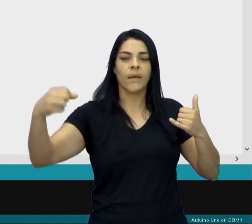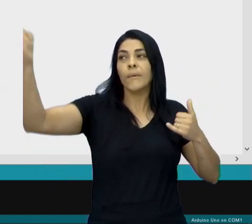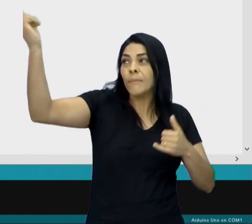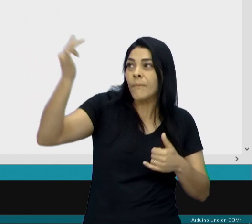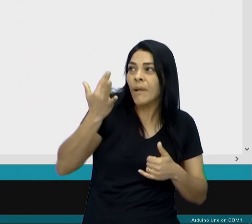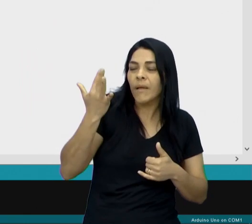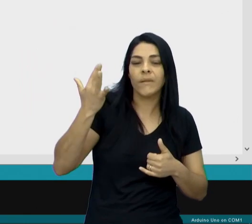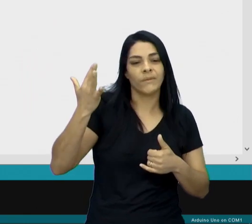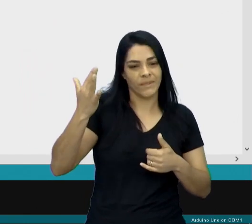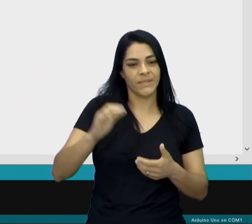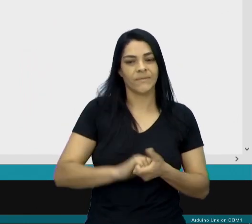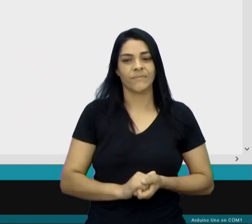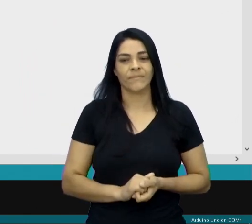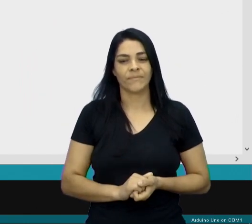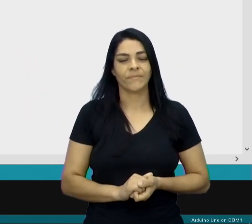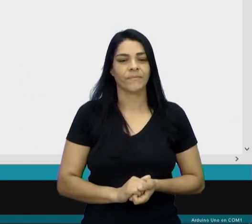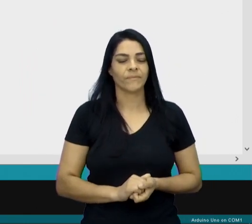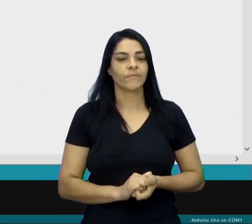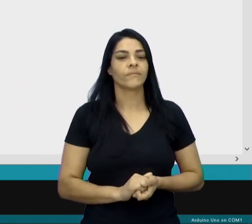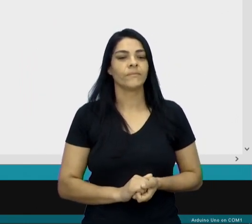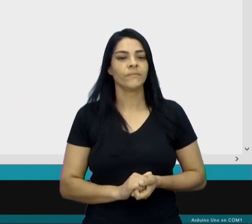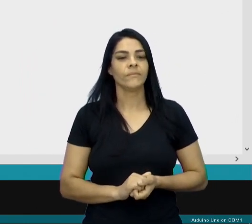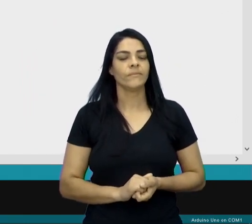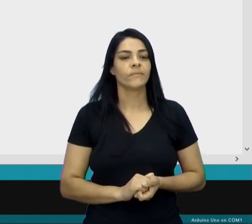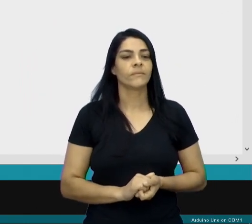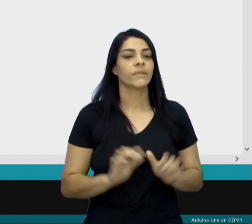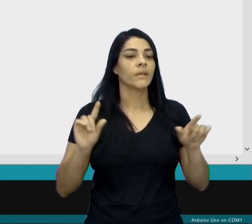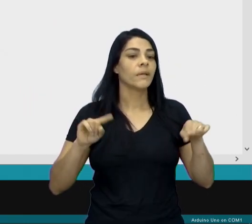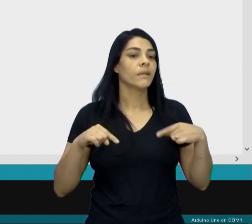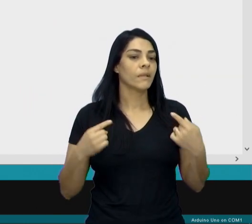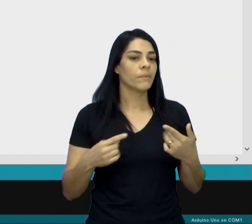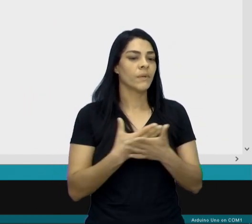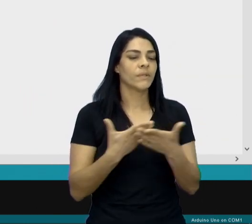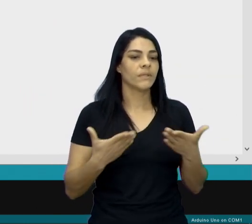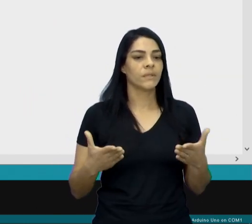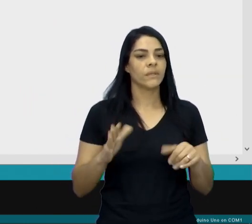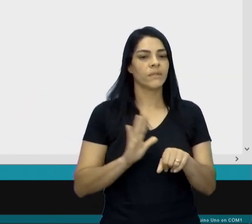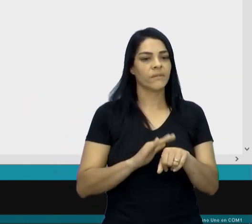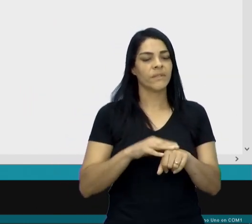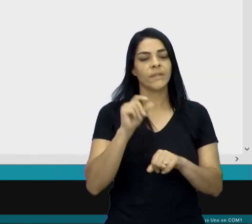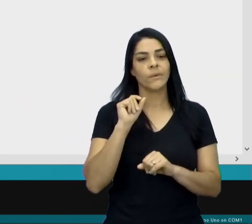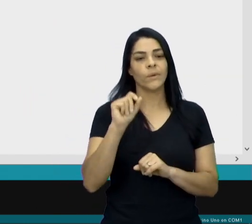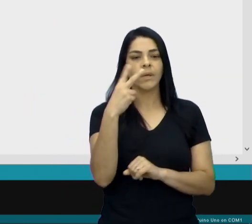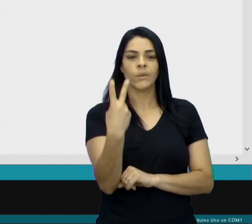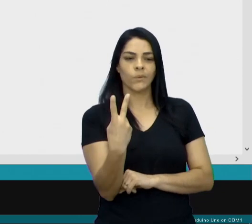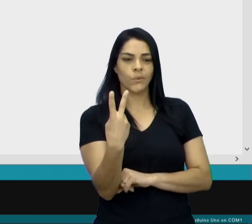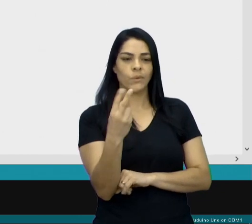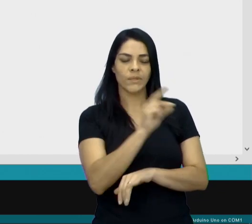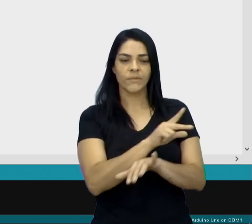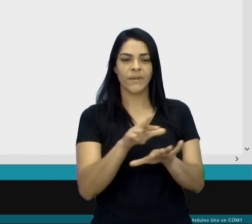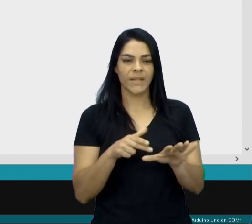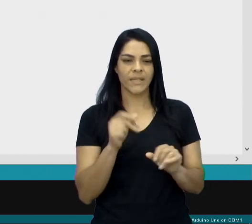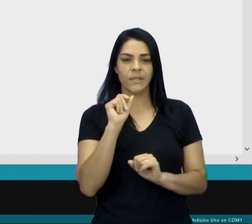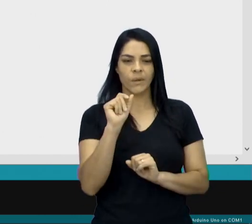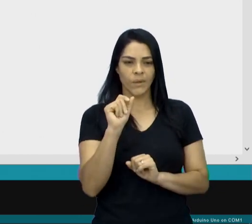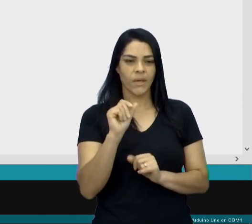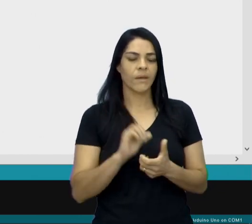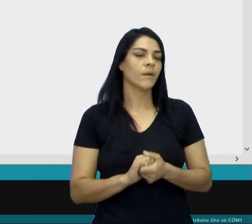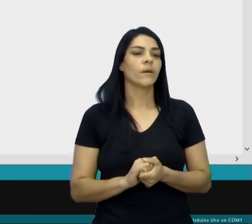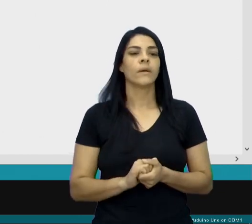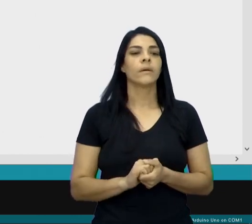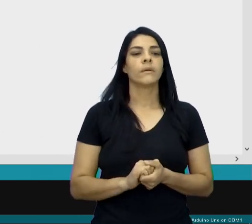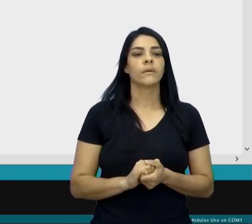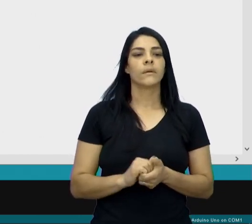você acionar, tá bom? E por fim, aqui nós vamos determinar mais duas variáveis, que é o